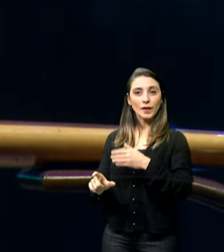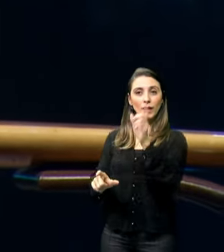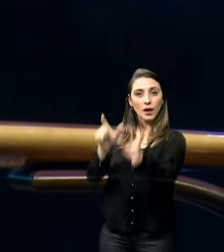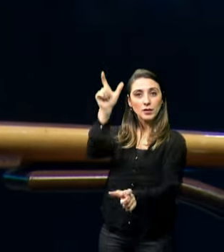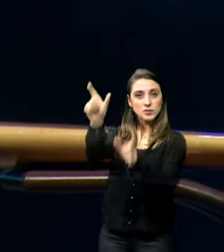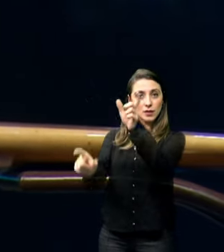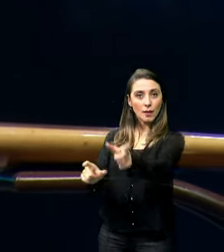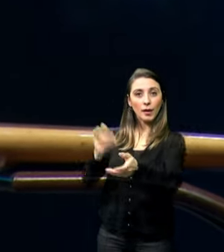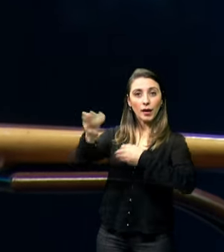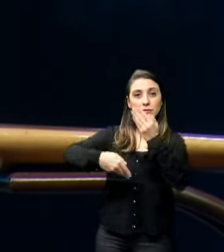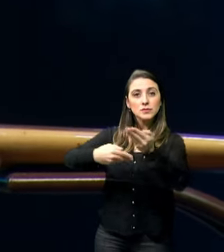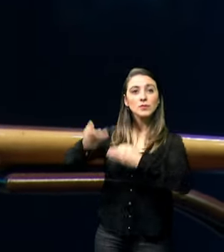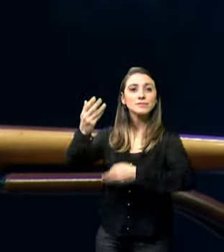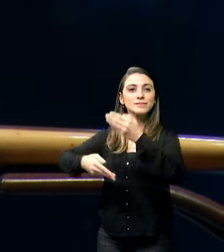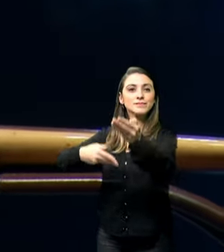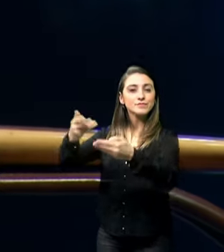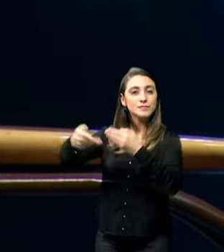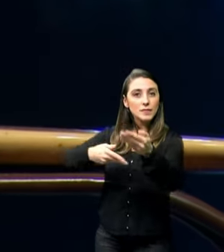com outros seres humanos.